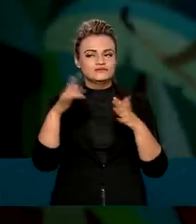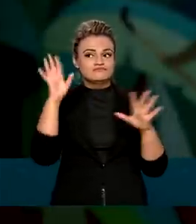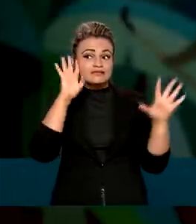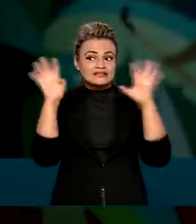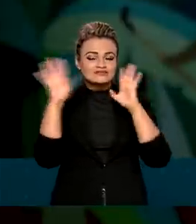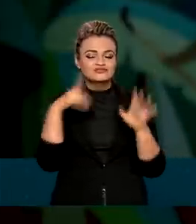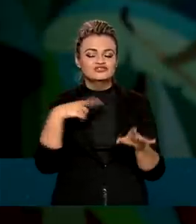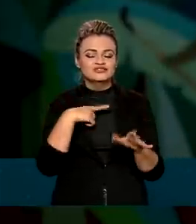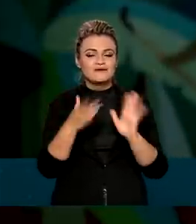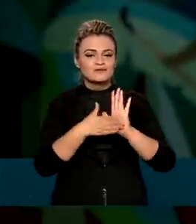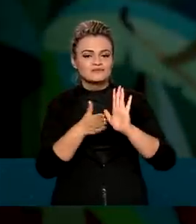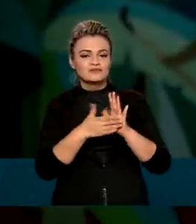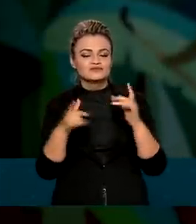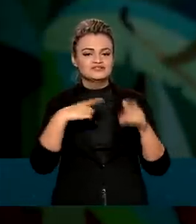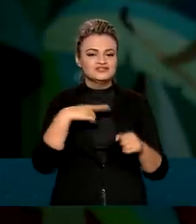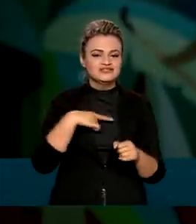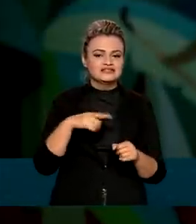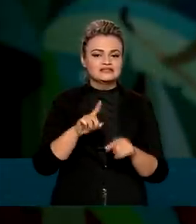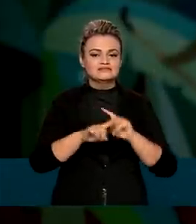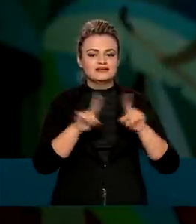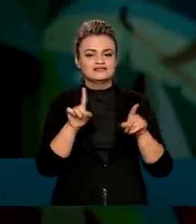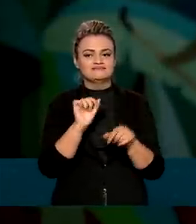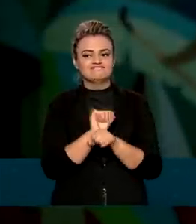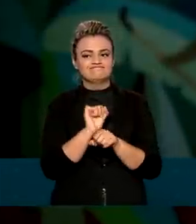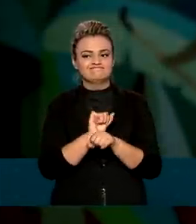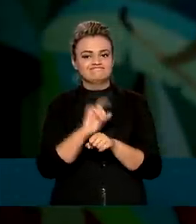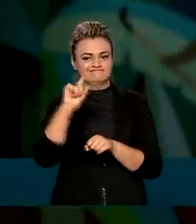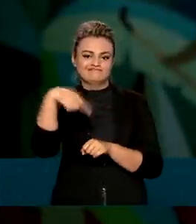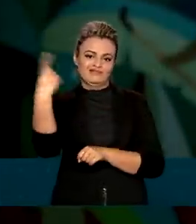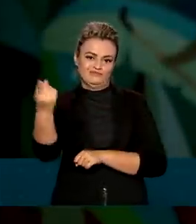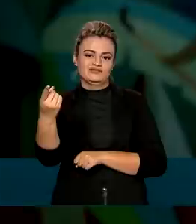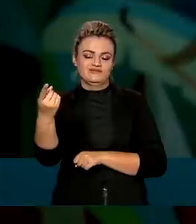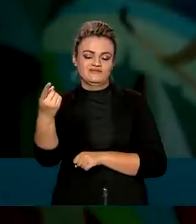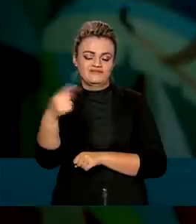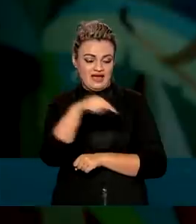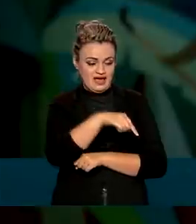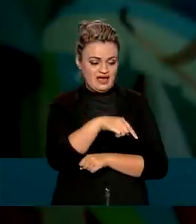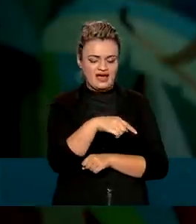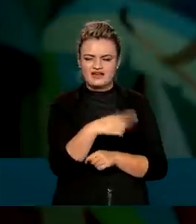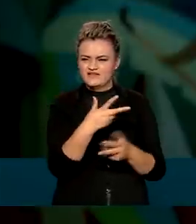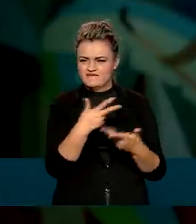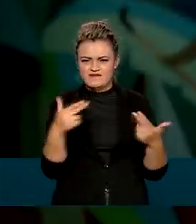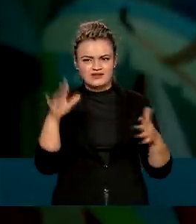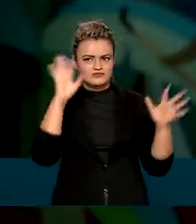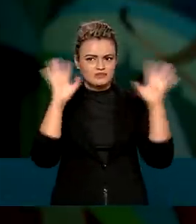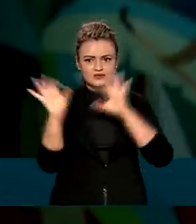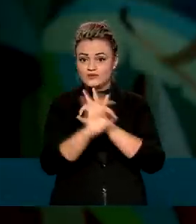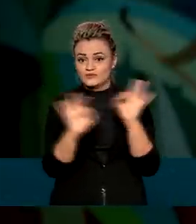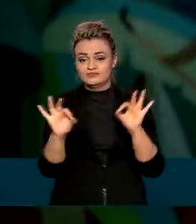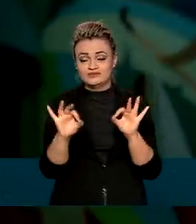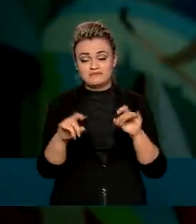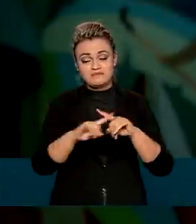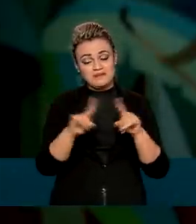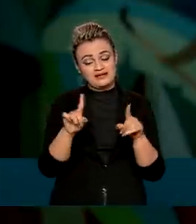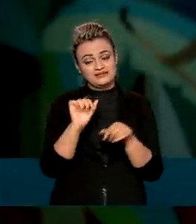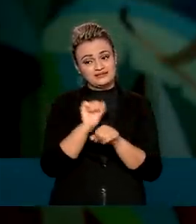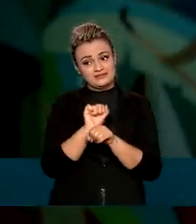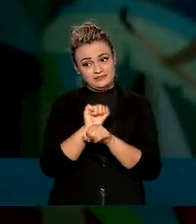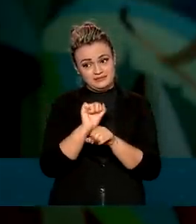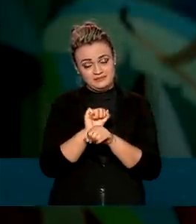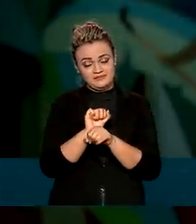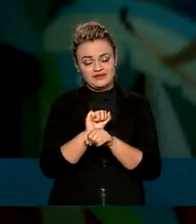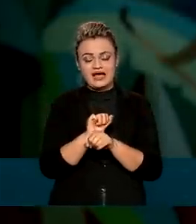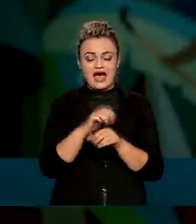muitos planos muitas propostas e governos é para Depois temos coisa maravilhosa pela frente infelizmente não aconteceu mas